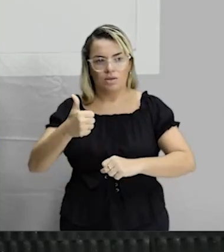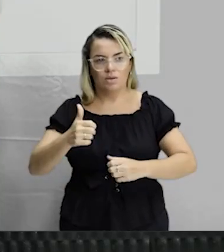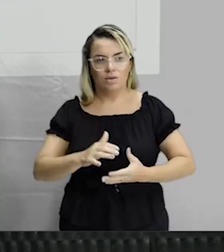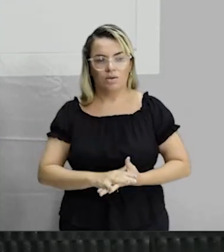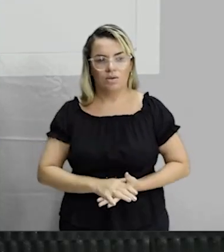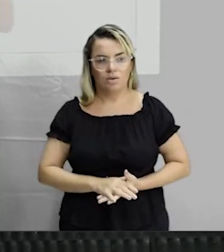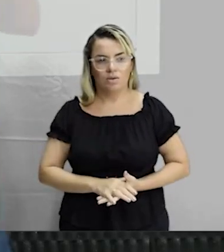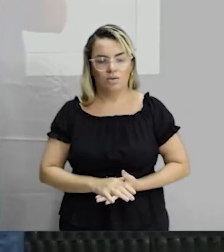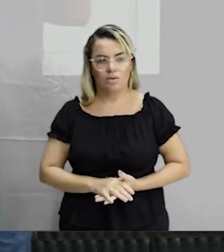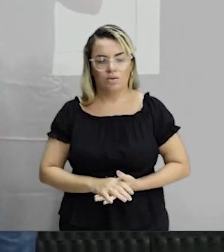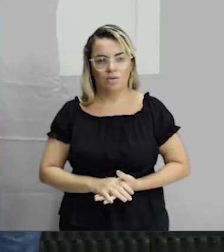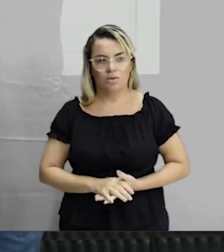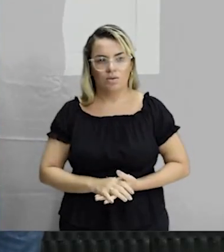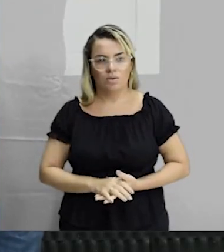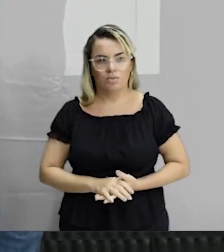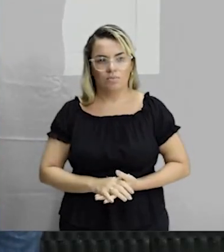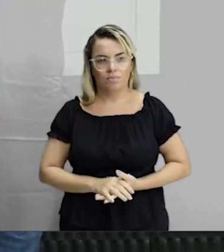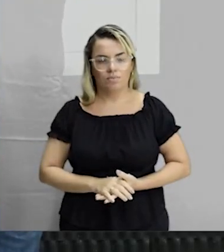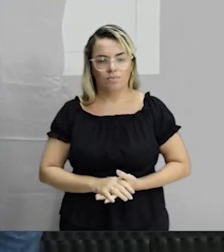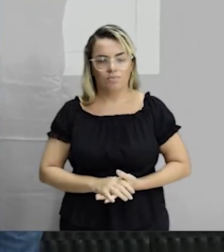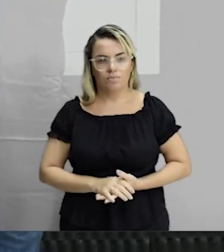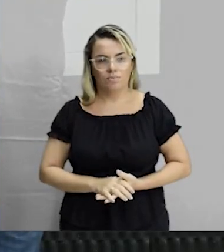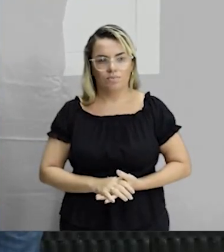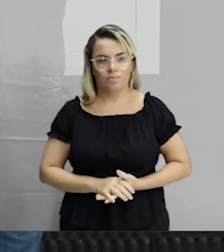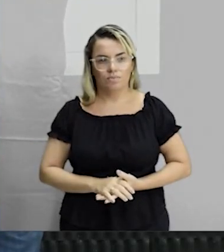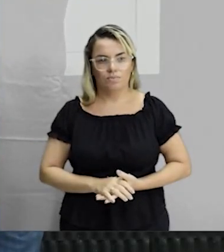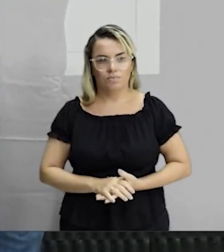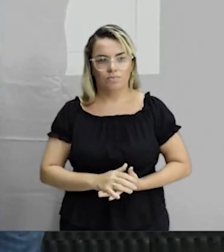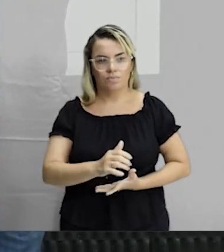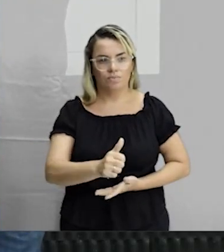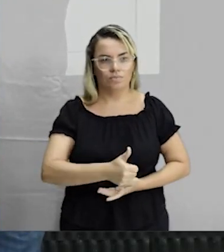colocar 1,03